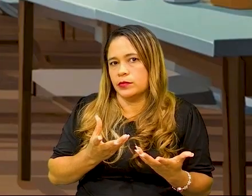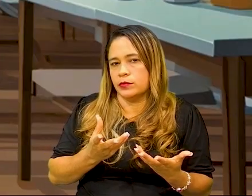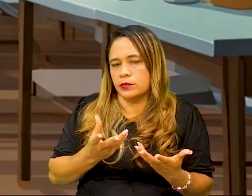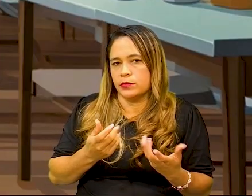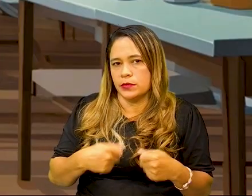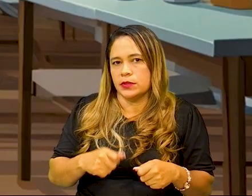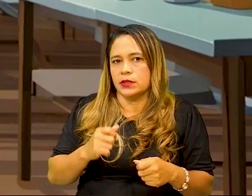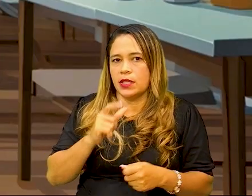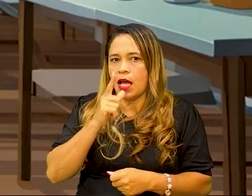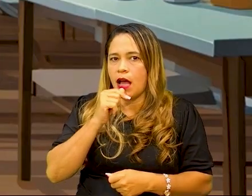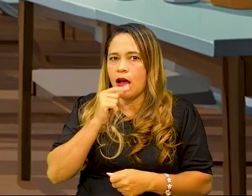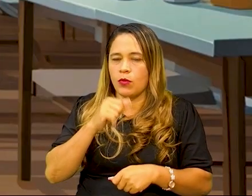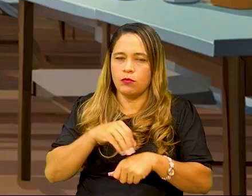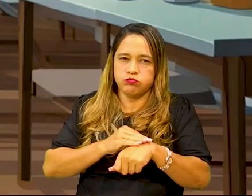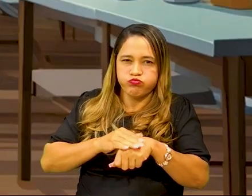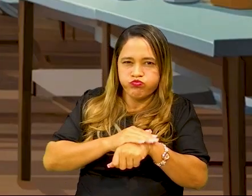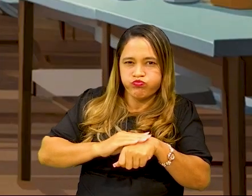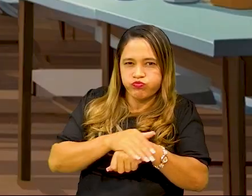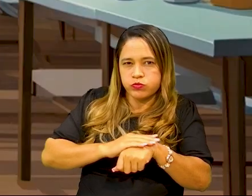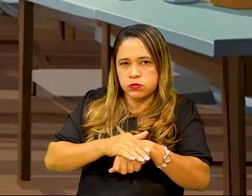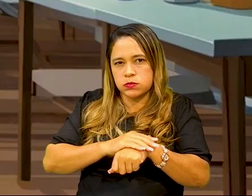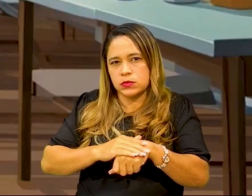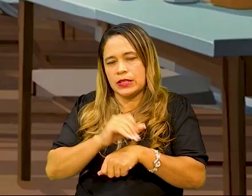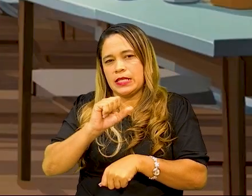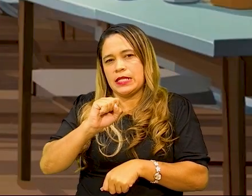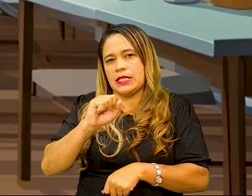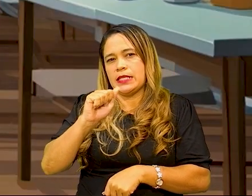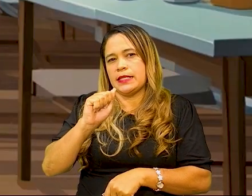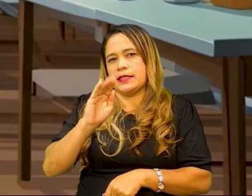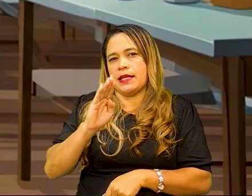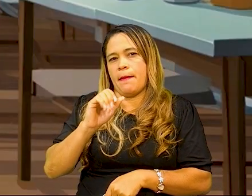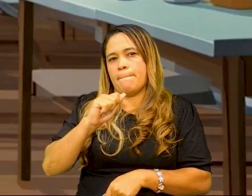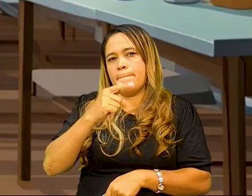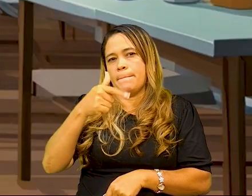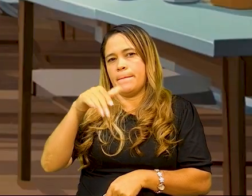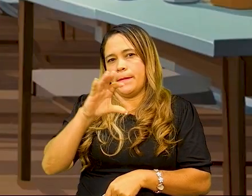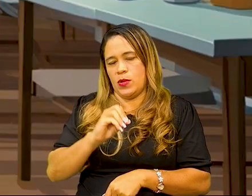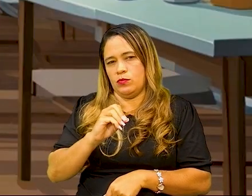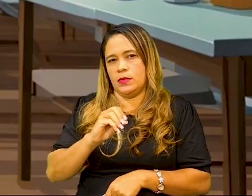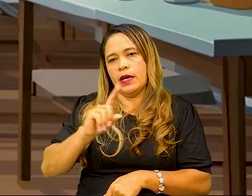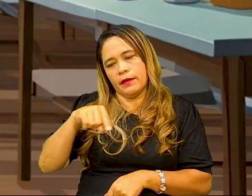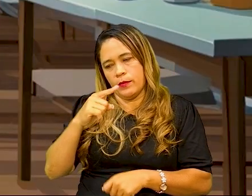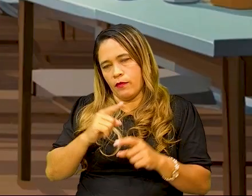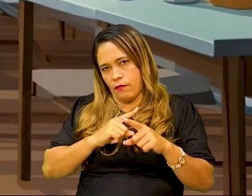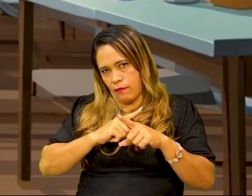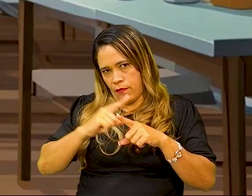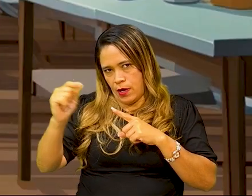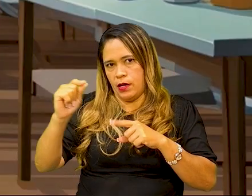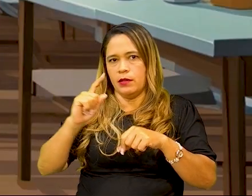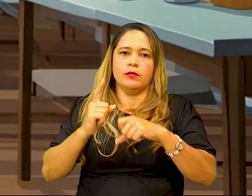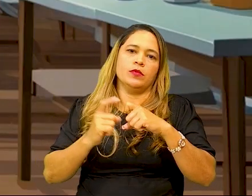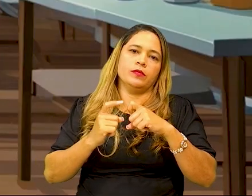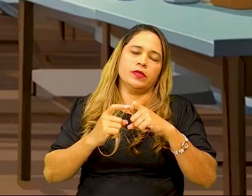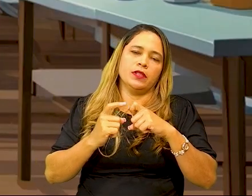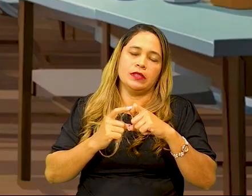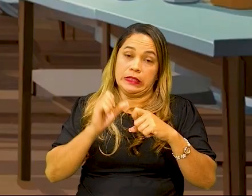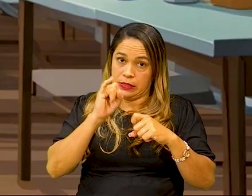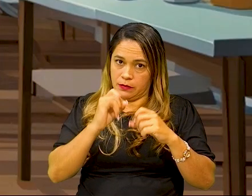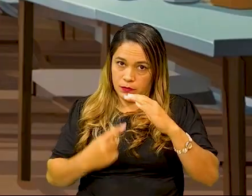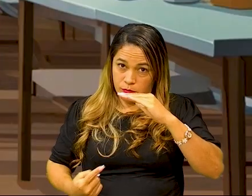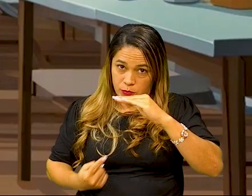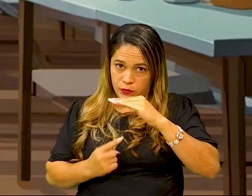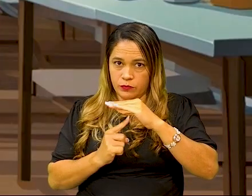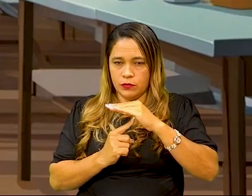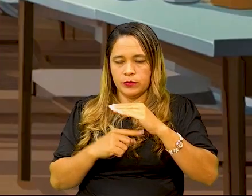esse caso, água e sabão, beleza? Lava com água, abundância e sabão e, óbvio, procurar um atendimento médico, né? Se o ferimento foi um ferimento profundo, ele já